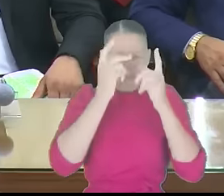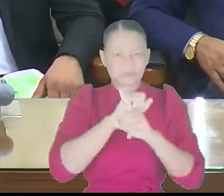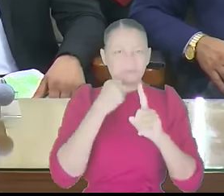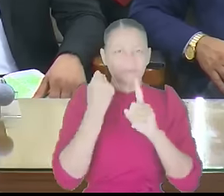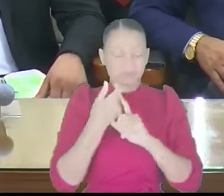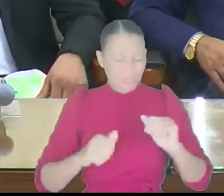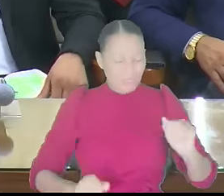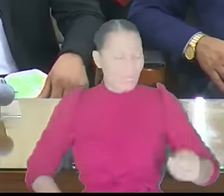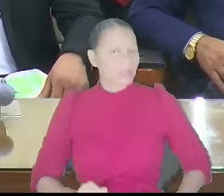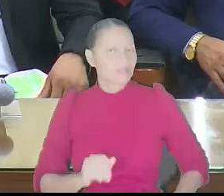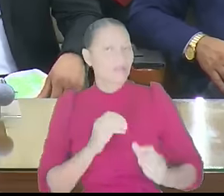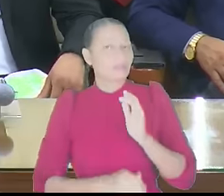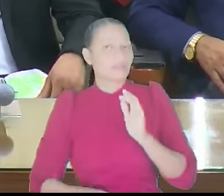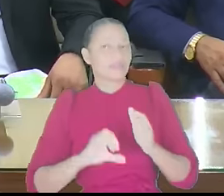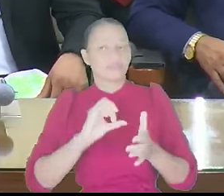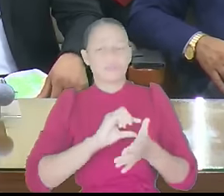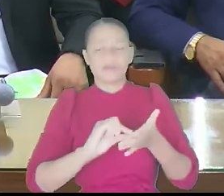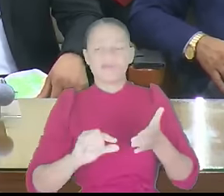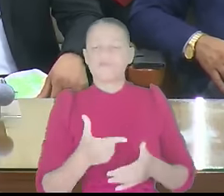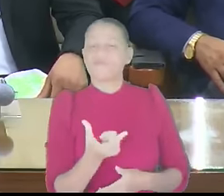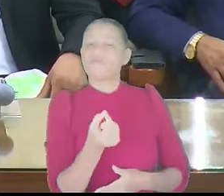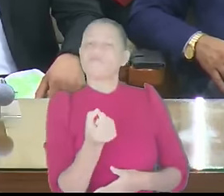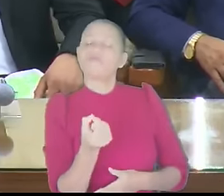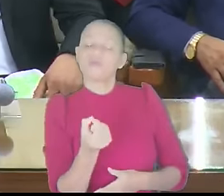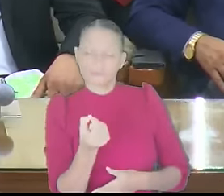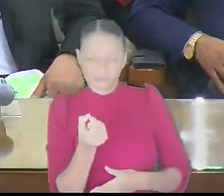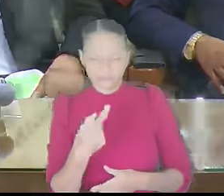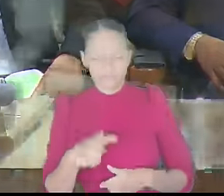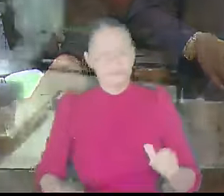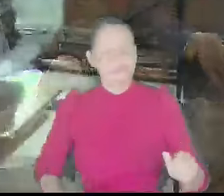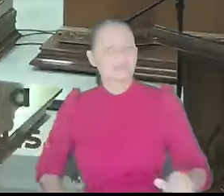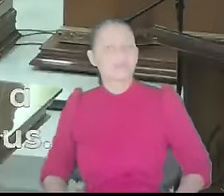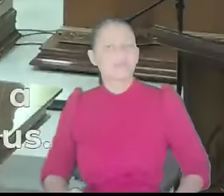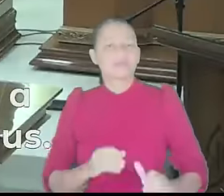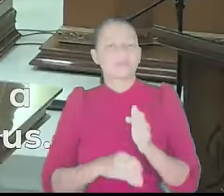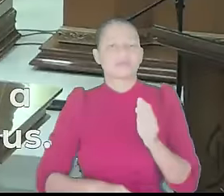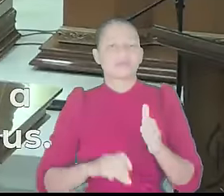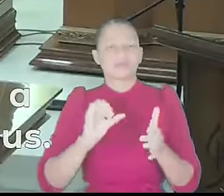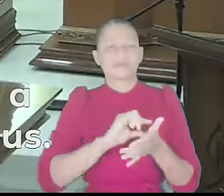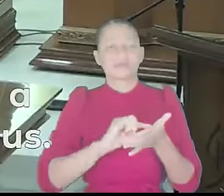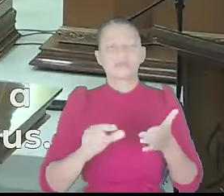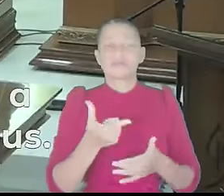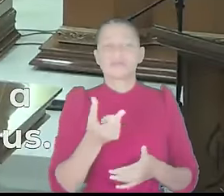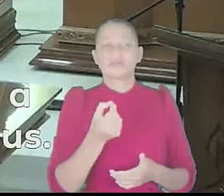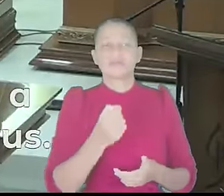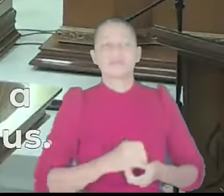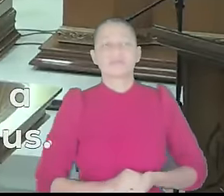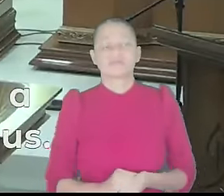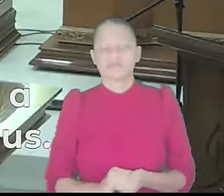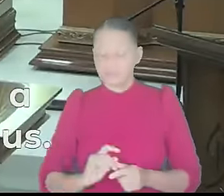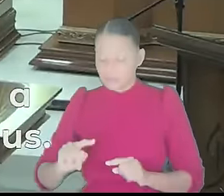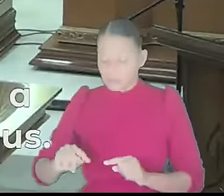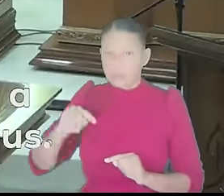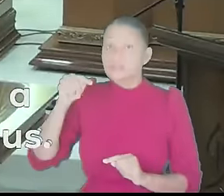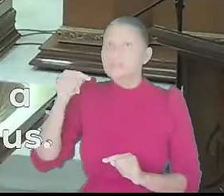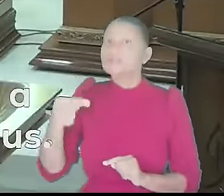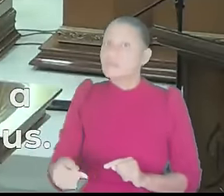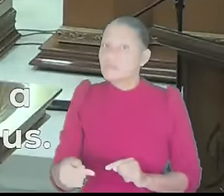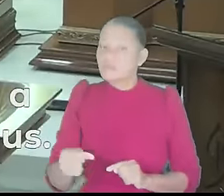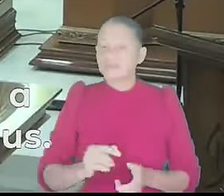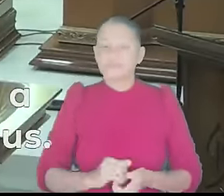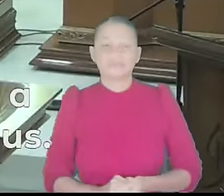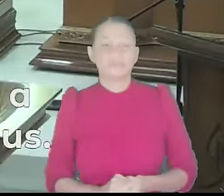Atos 9:20, quando Paulo se converteu, Atos dos Apóstolos 9:20, por favor. E logo,